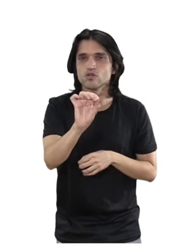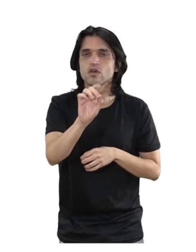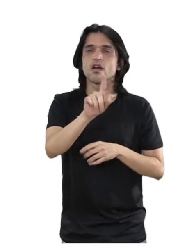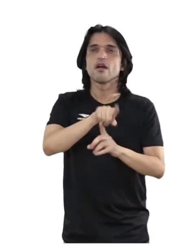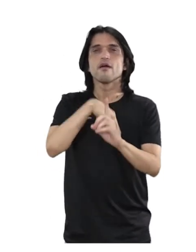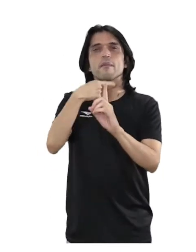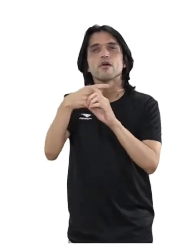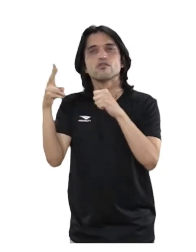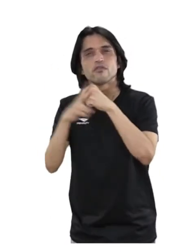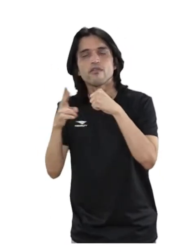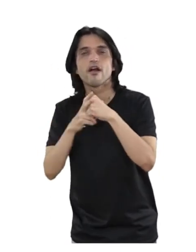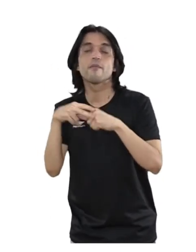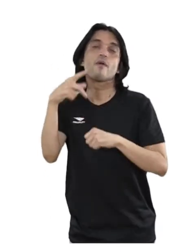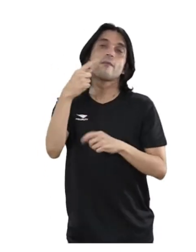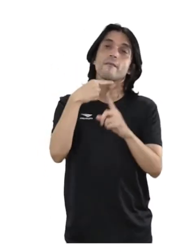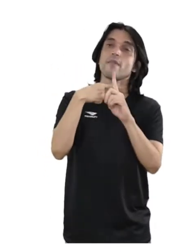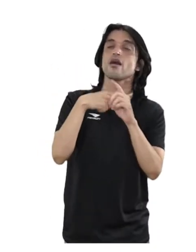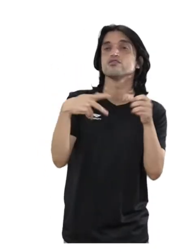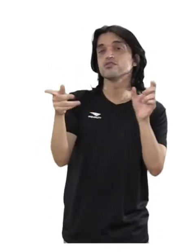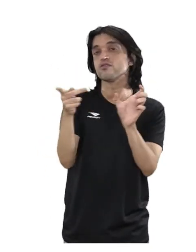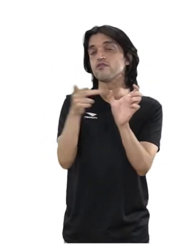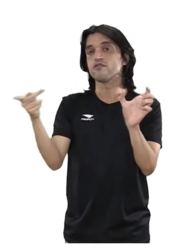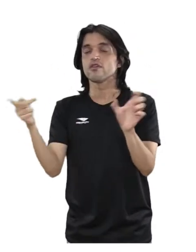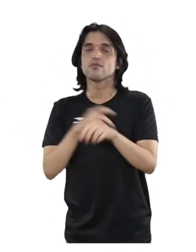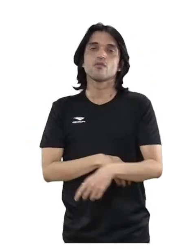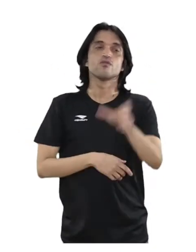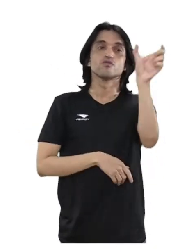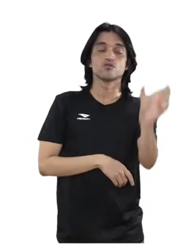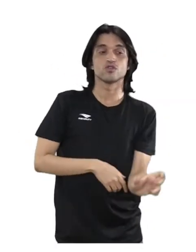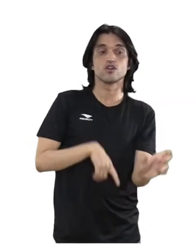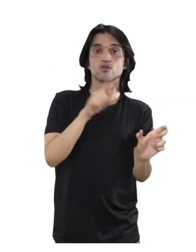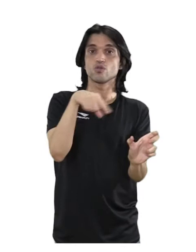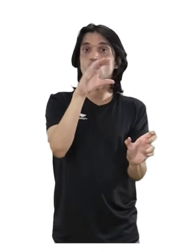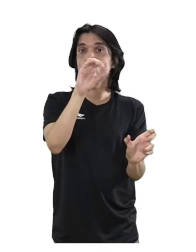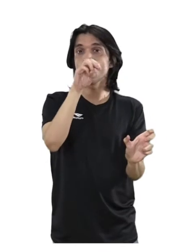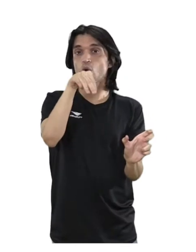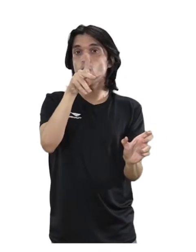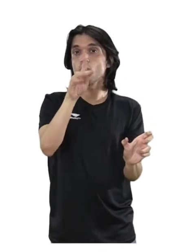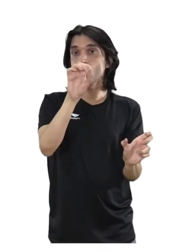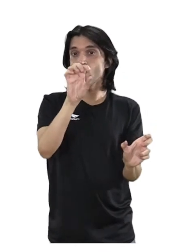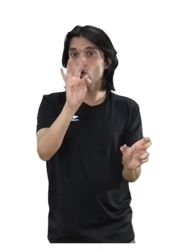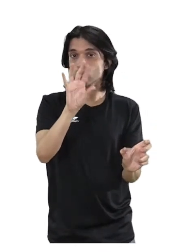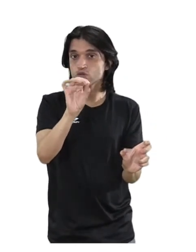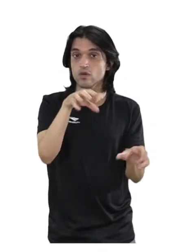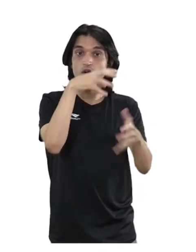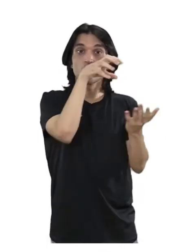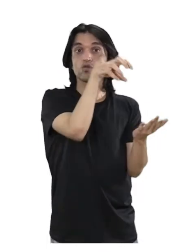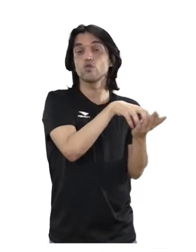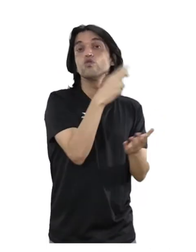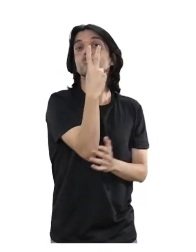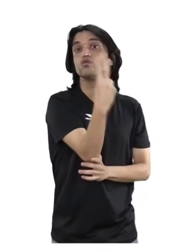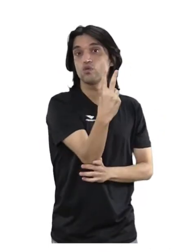núcleos, né? As palavras mais importantes da frase. O verbo de ligação está ligando uma a outra,